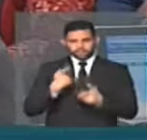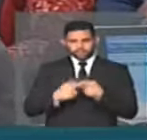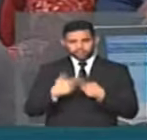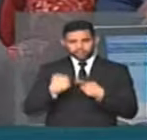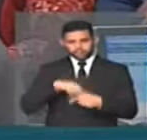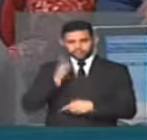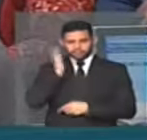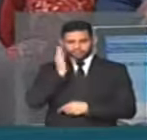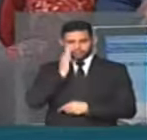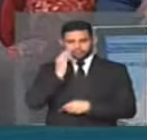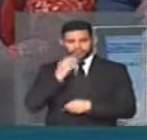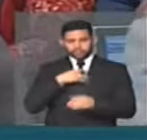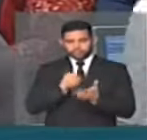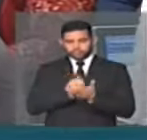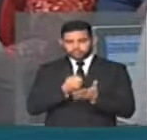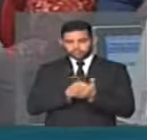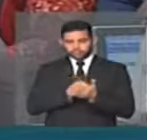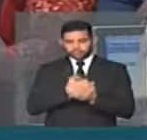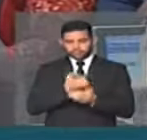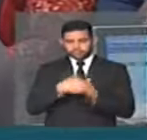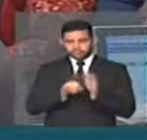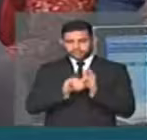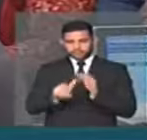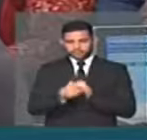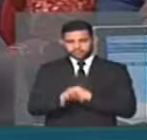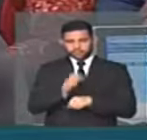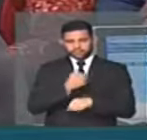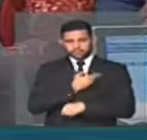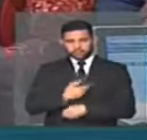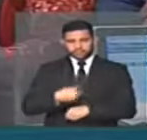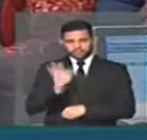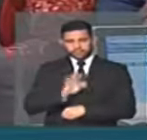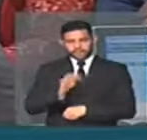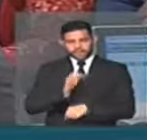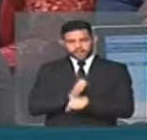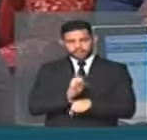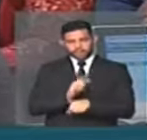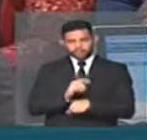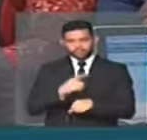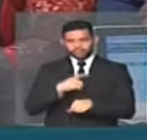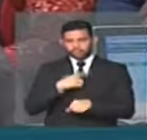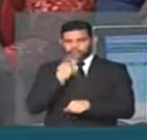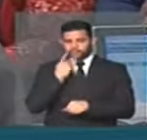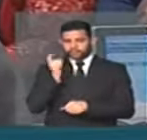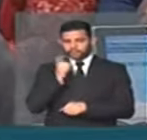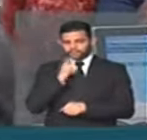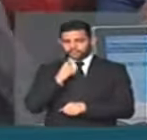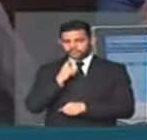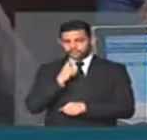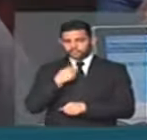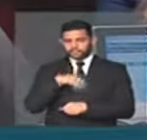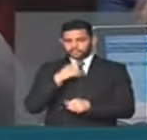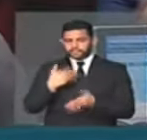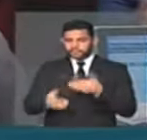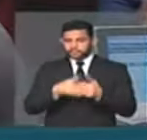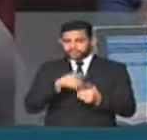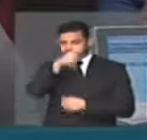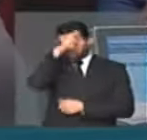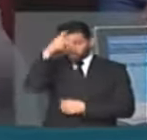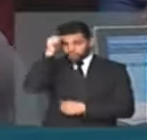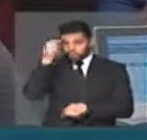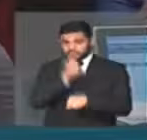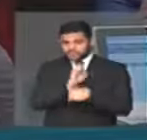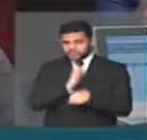nós sabemos que o cumprimento do estatuto não depende só do governo federal. Quem fala isso não honra a verdade. Depende de